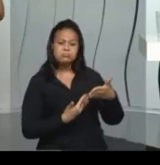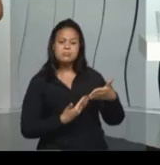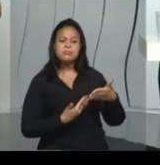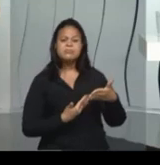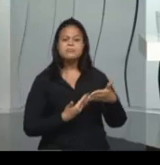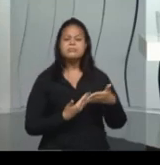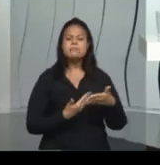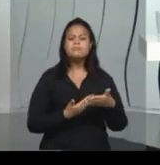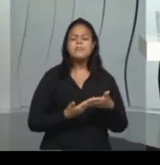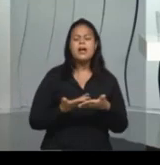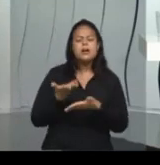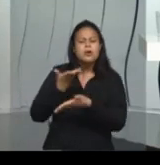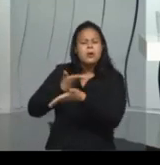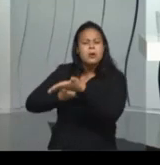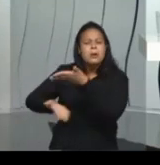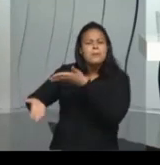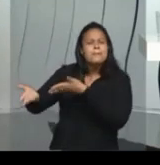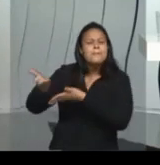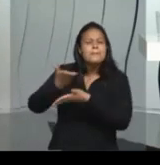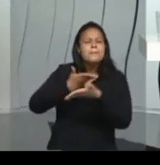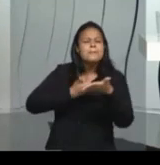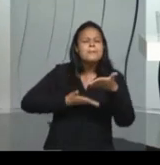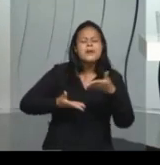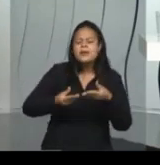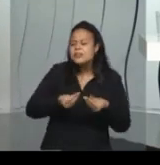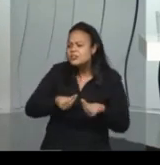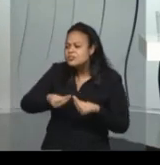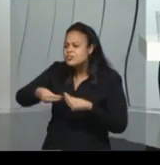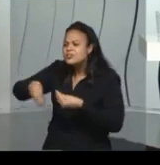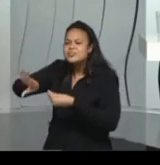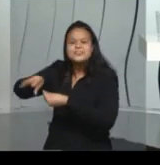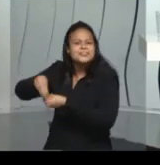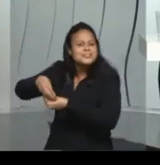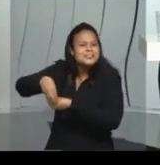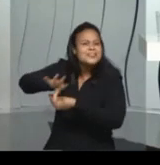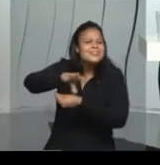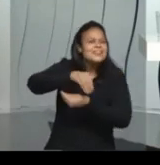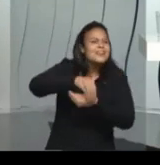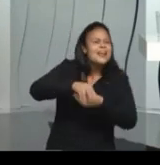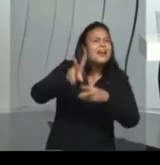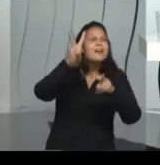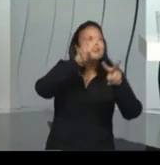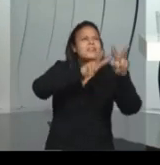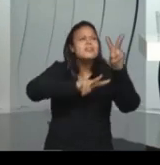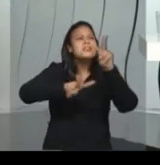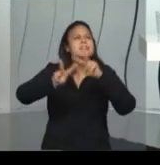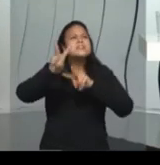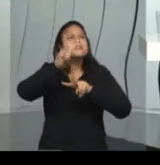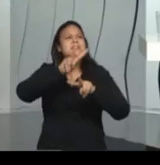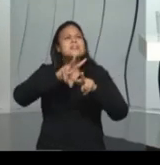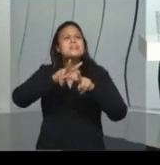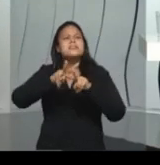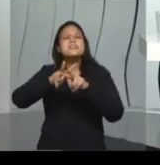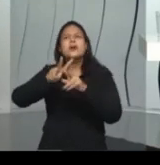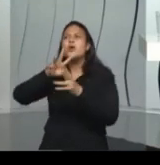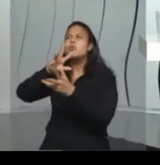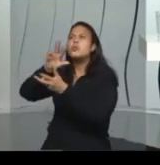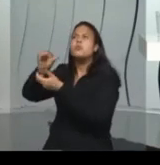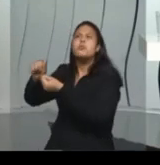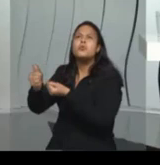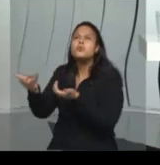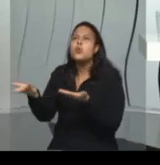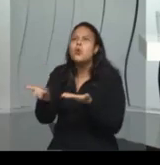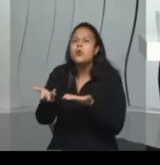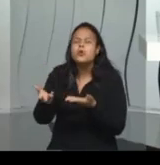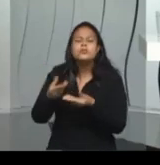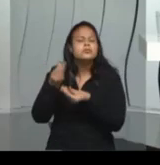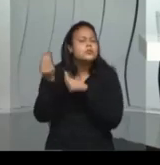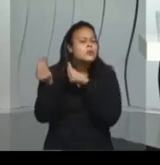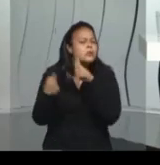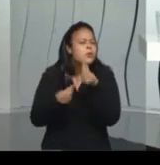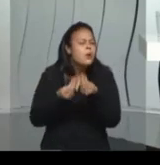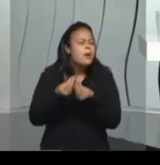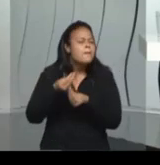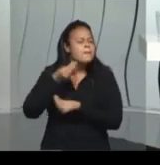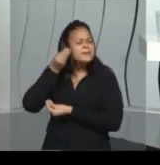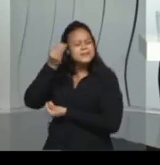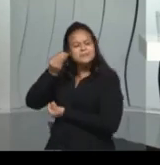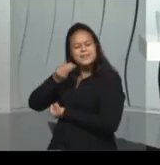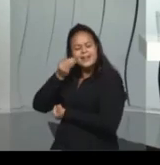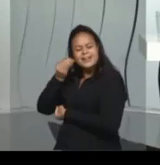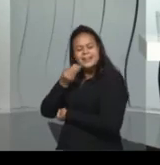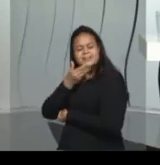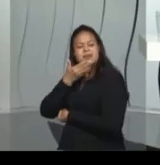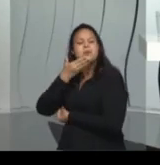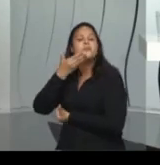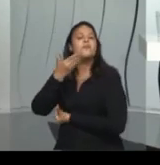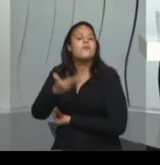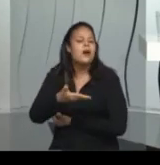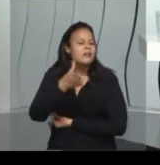dividir, compartilhar a nossa visão, né, de mundo, o que nós estamos experimentando. Então, é interessante